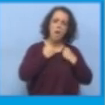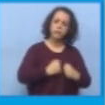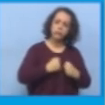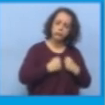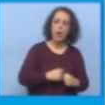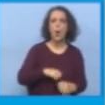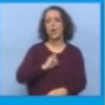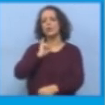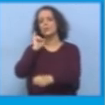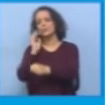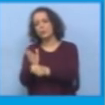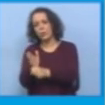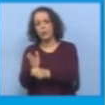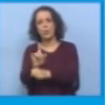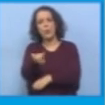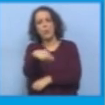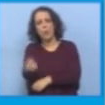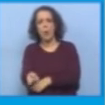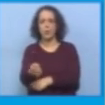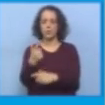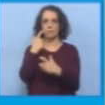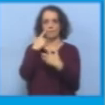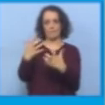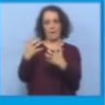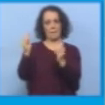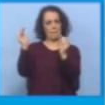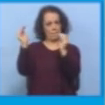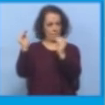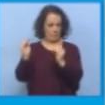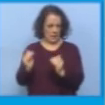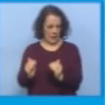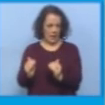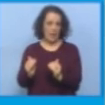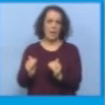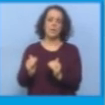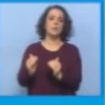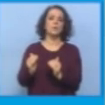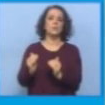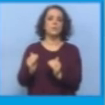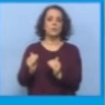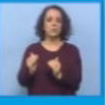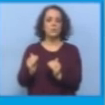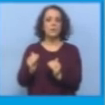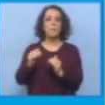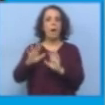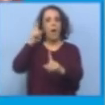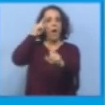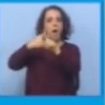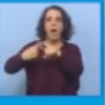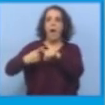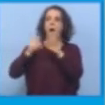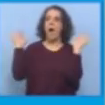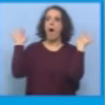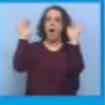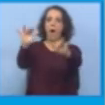que, com menos, em que isso não era assim tão vivo, e era também a dimensão do encontro, da festa, com